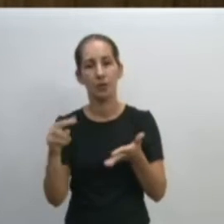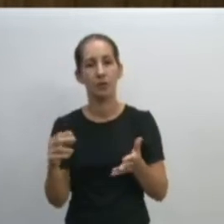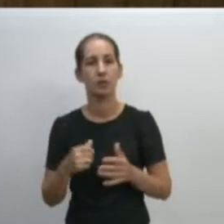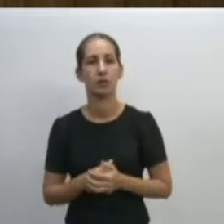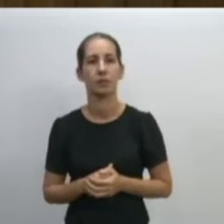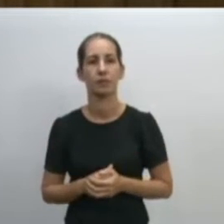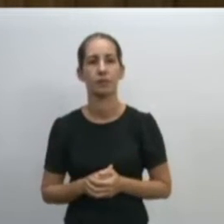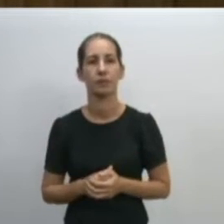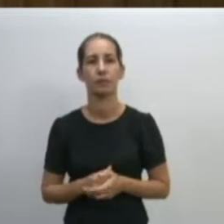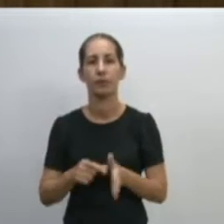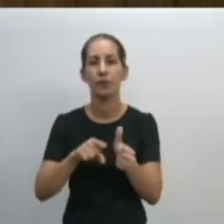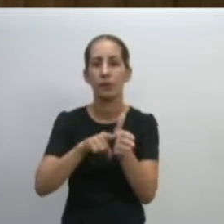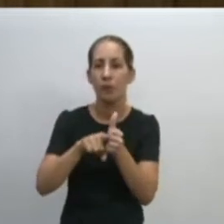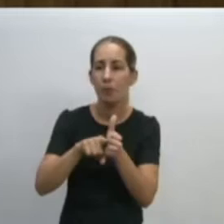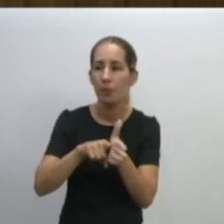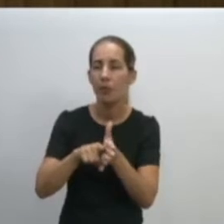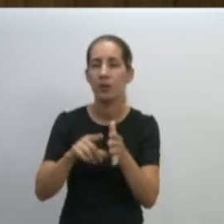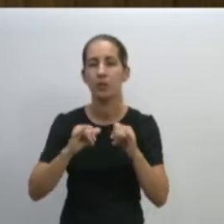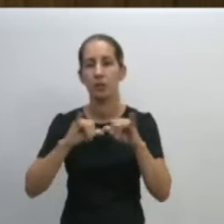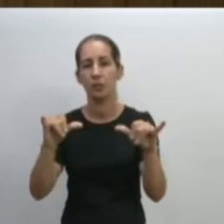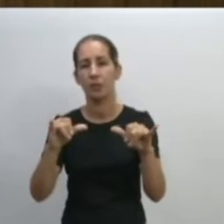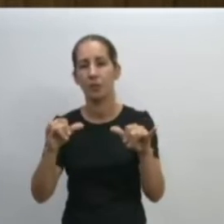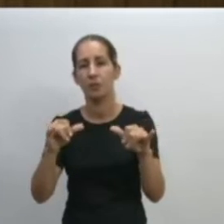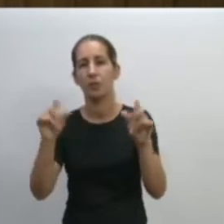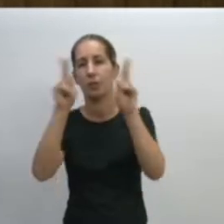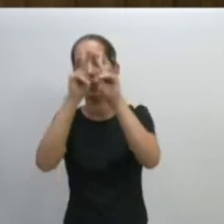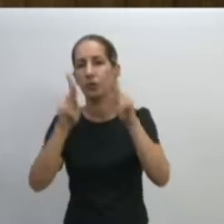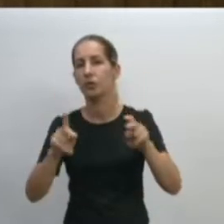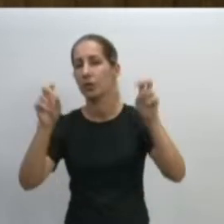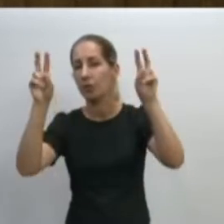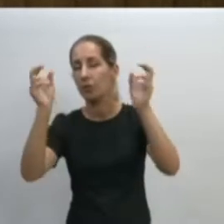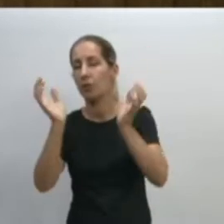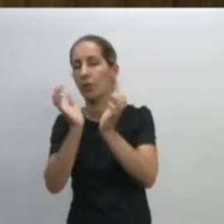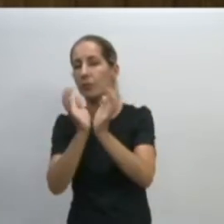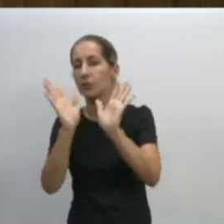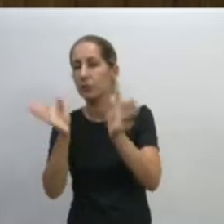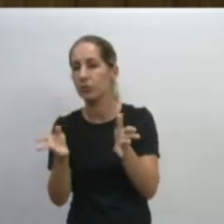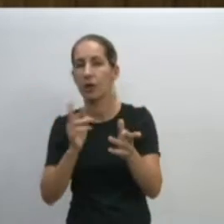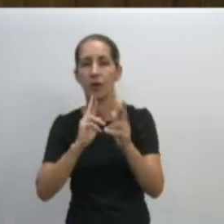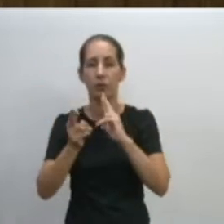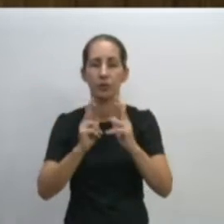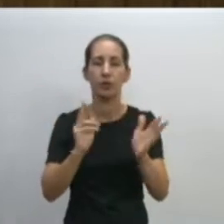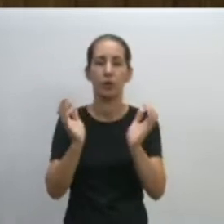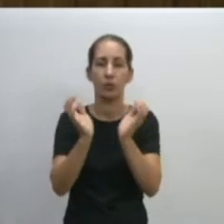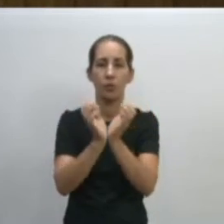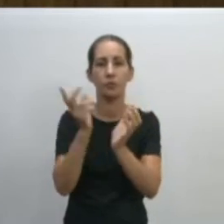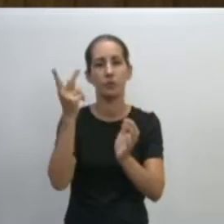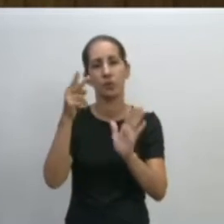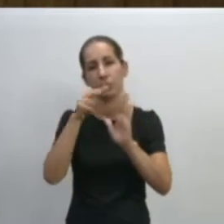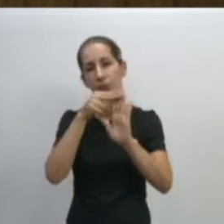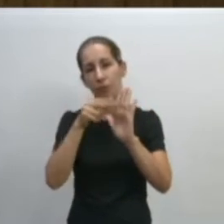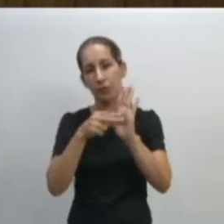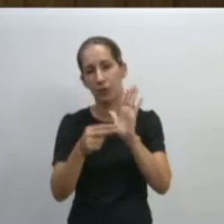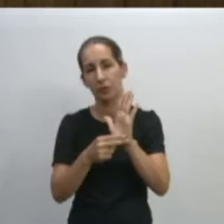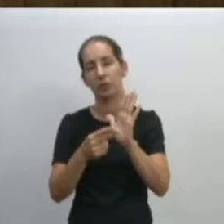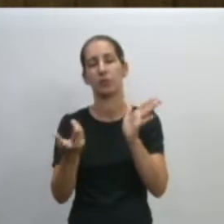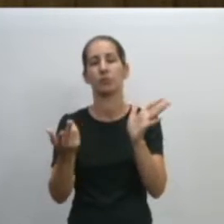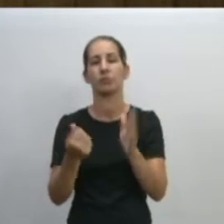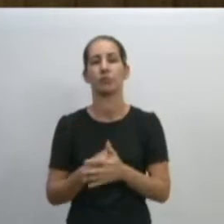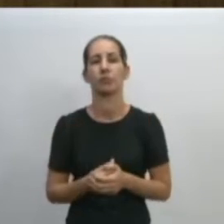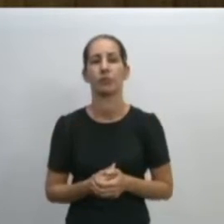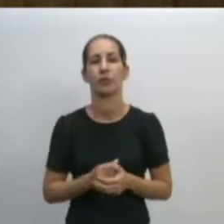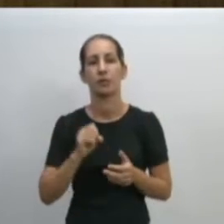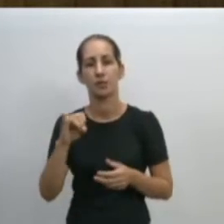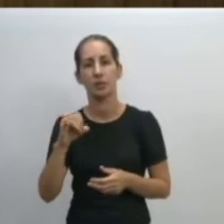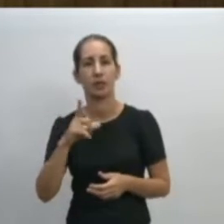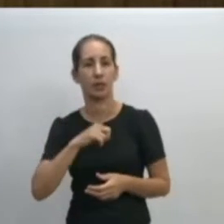eles procuram informações se o projeto já foi pautado na comissão, na reunião da comissão normativa do programa de Djalma Maranhão, se